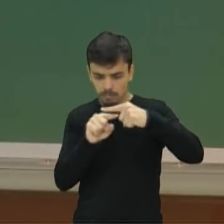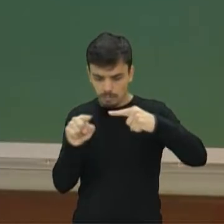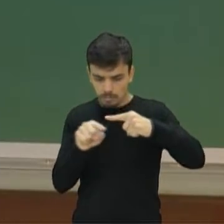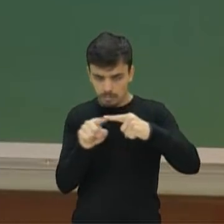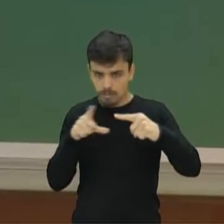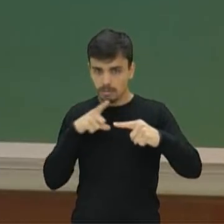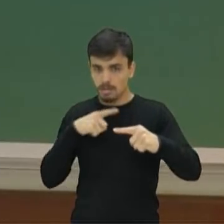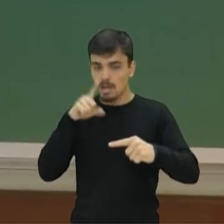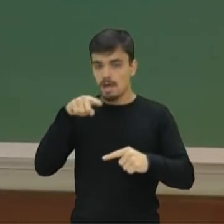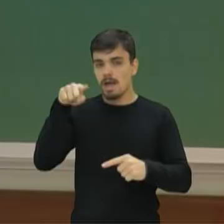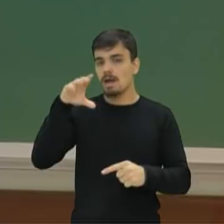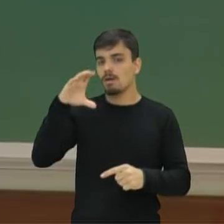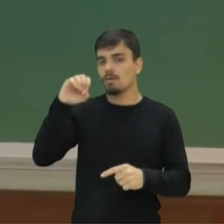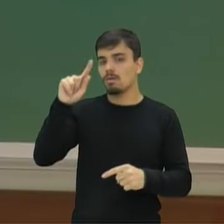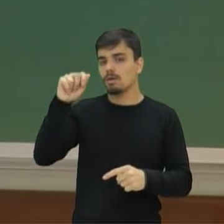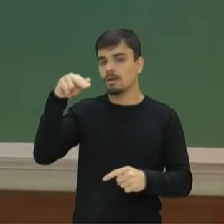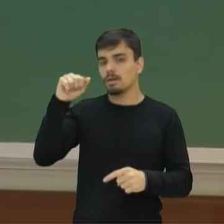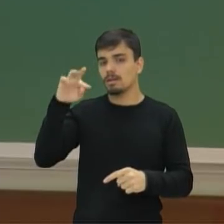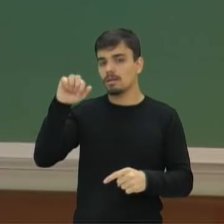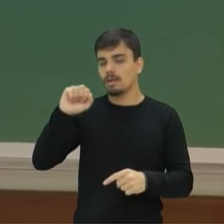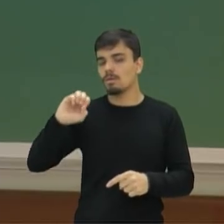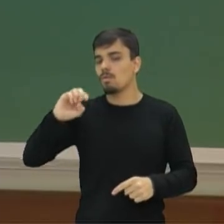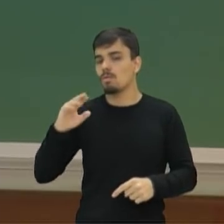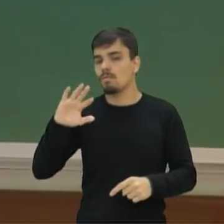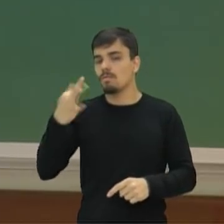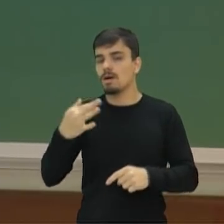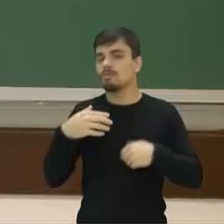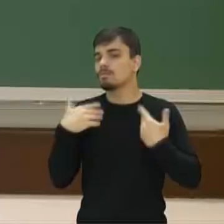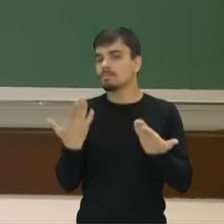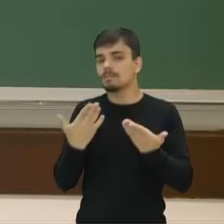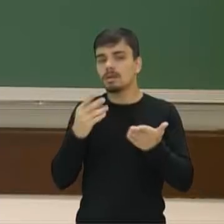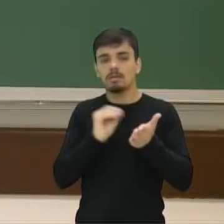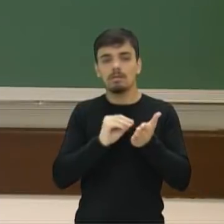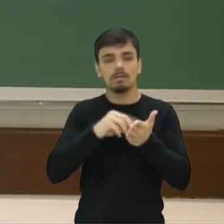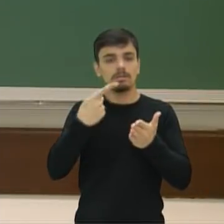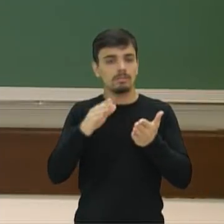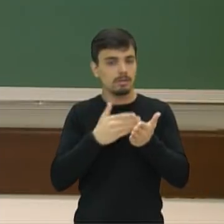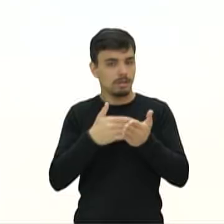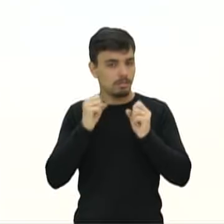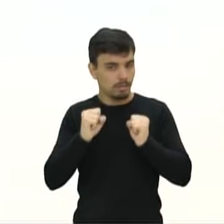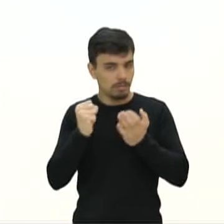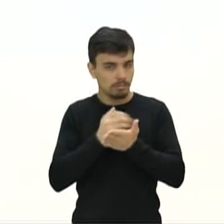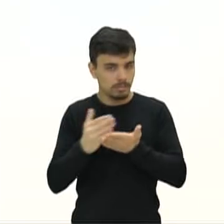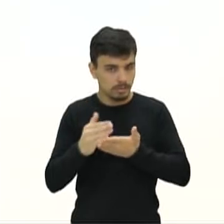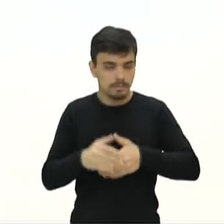são cognatas ou falsos cognatos? Coloca no seu caderno. Let's go!